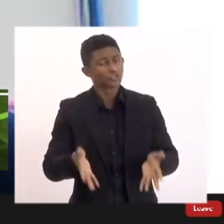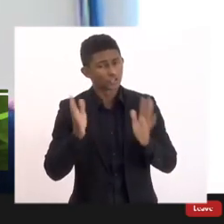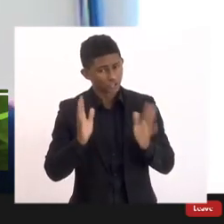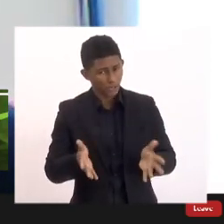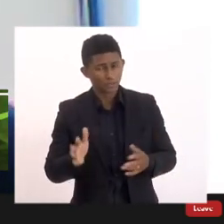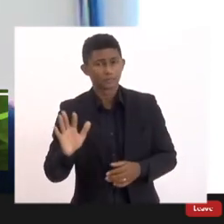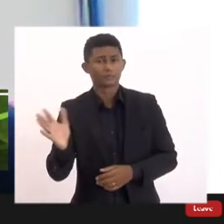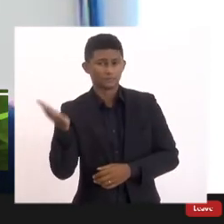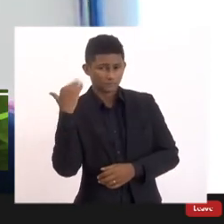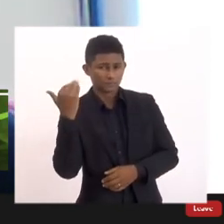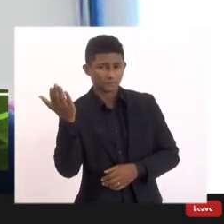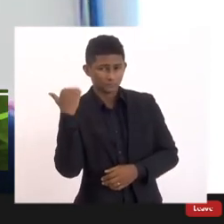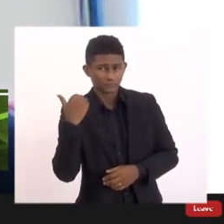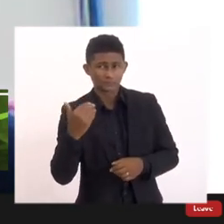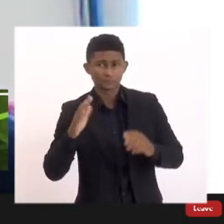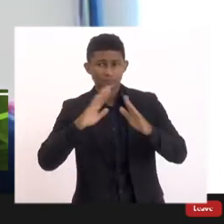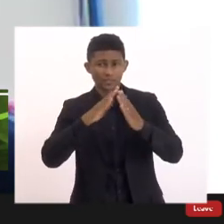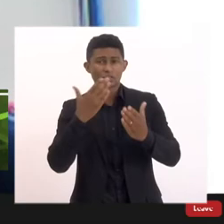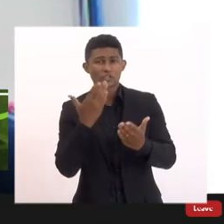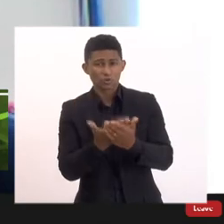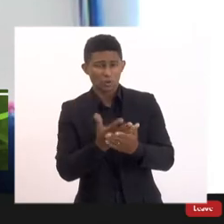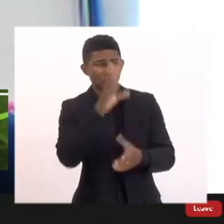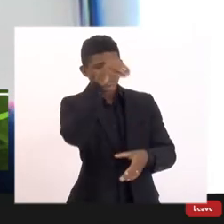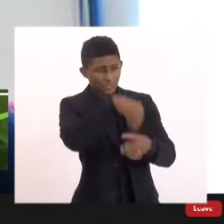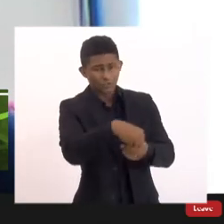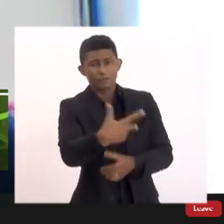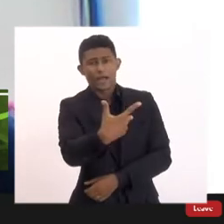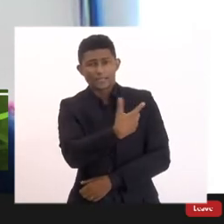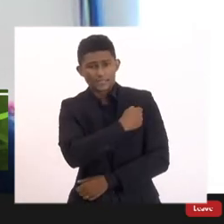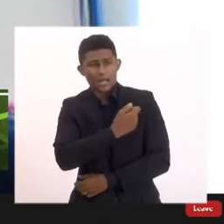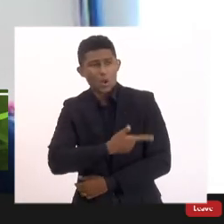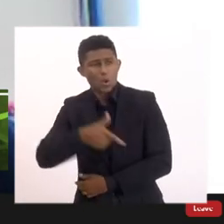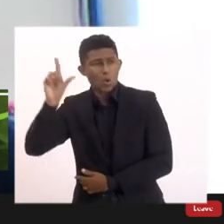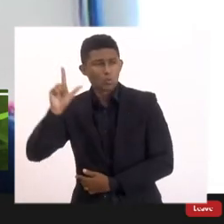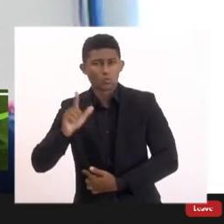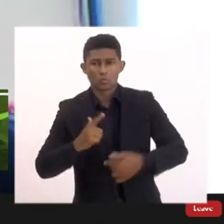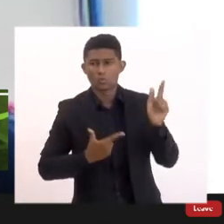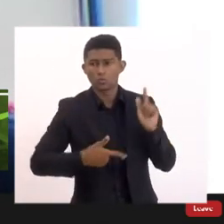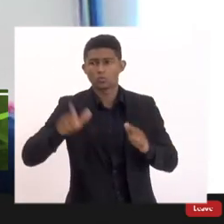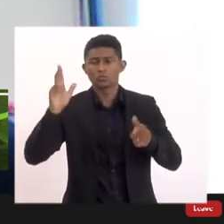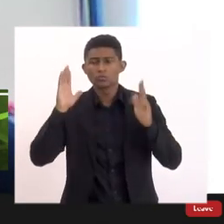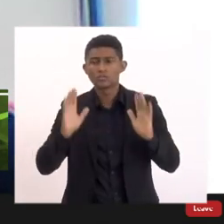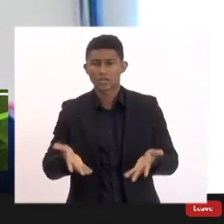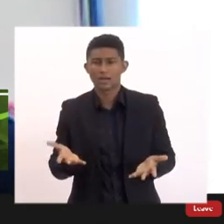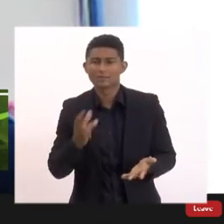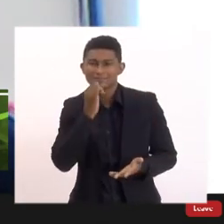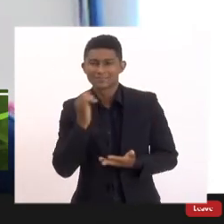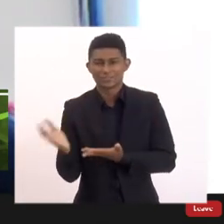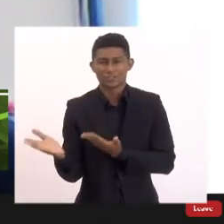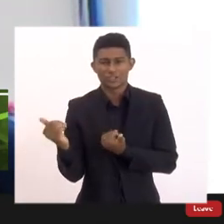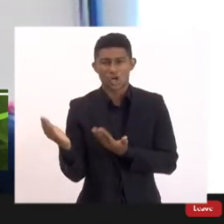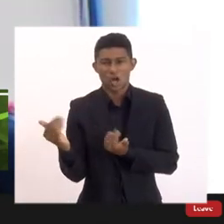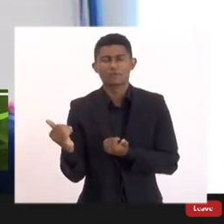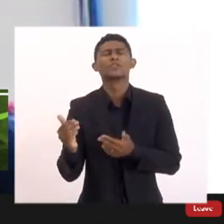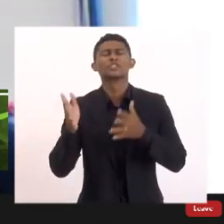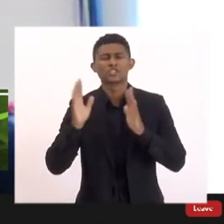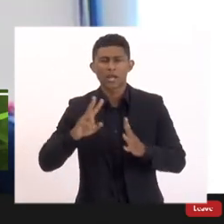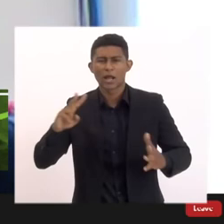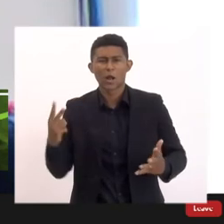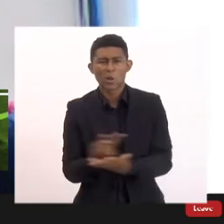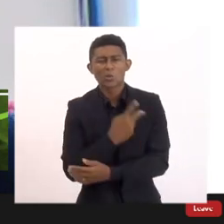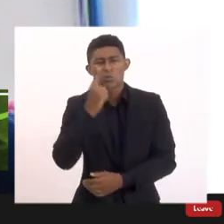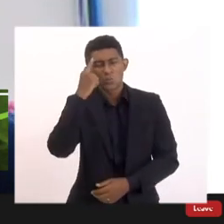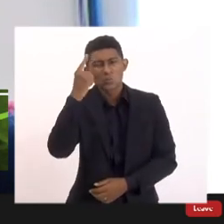vezes, processo de vacinação nas escolas, né? Quando o público-alvo era o público de adolescentes, por exemplo, cito o caso do